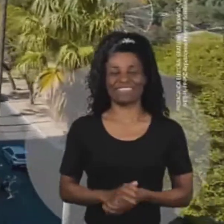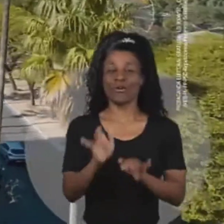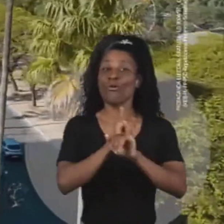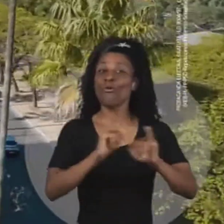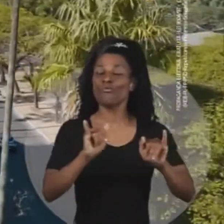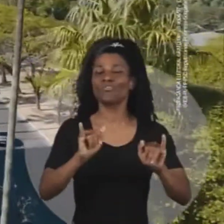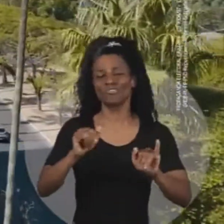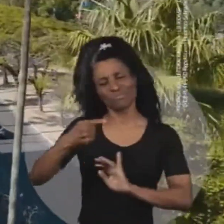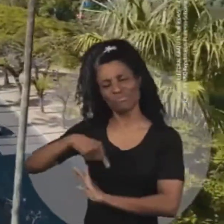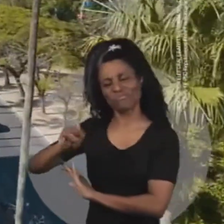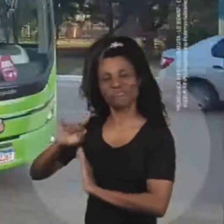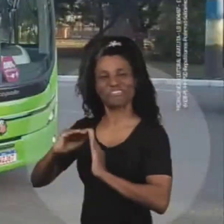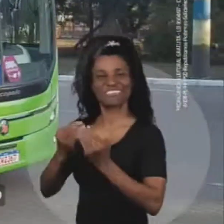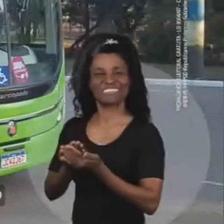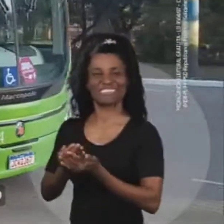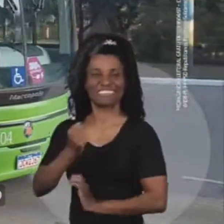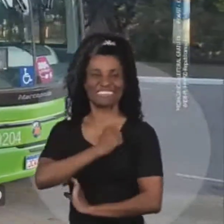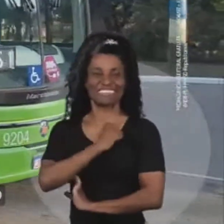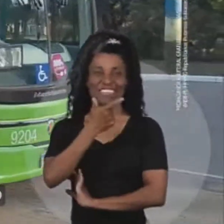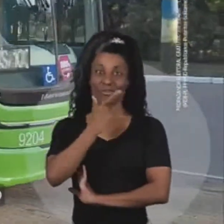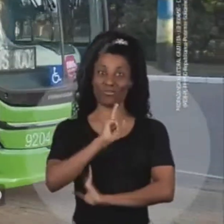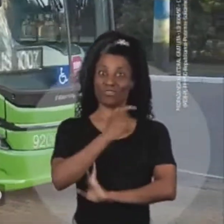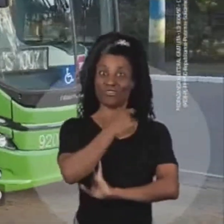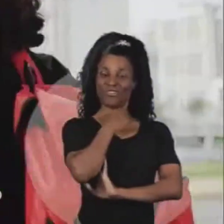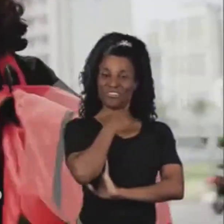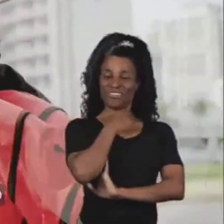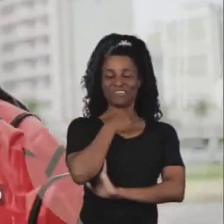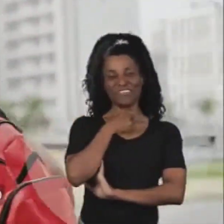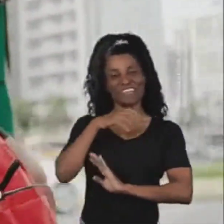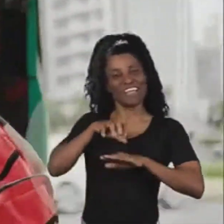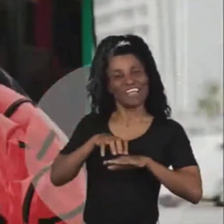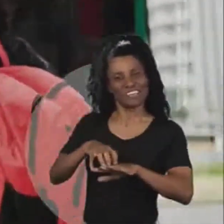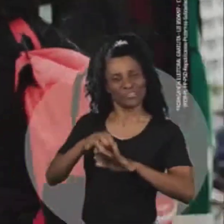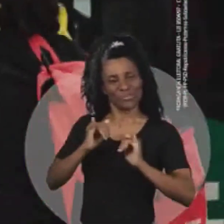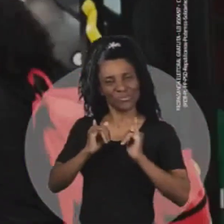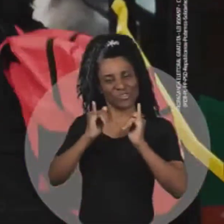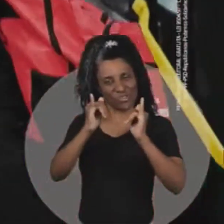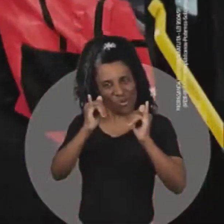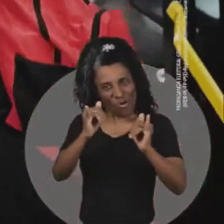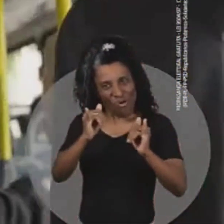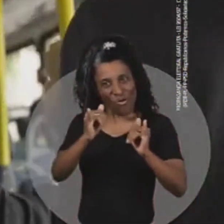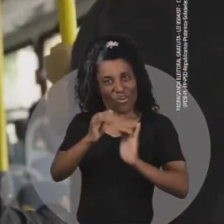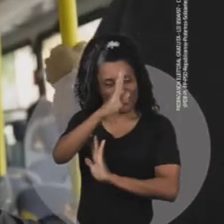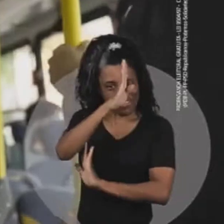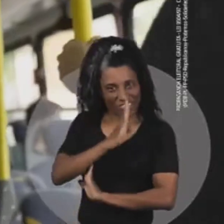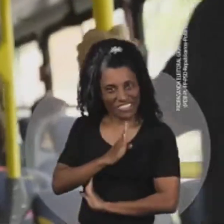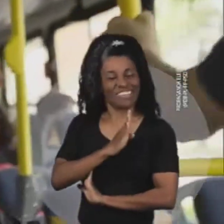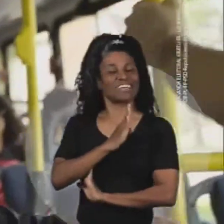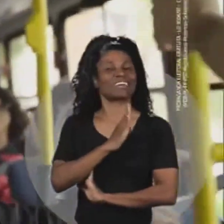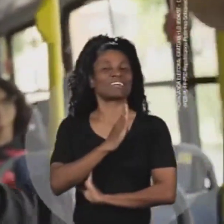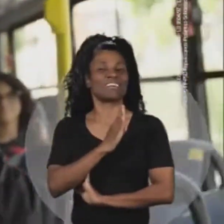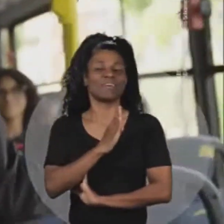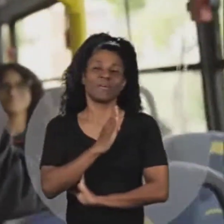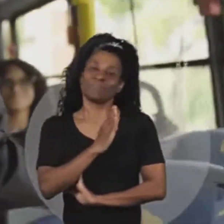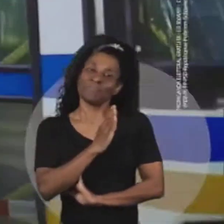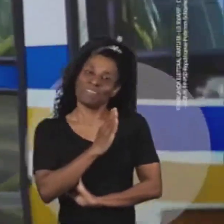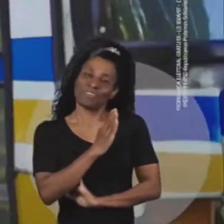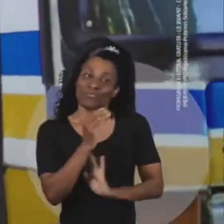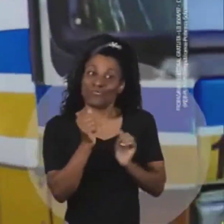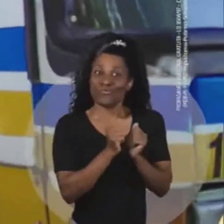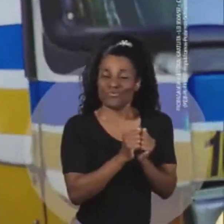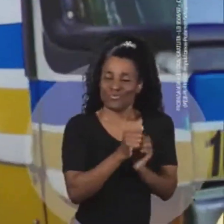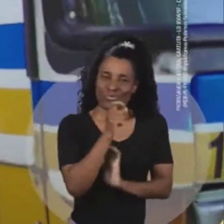Com o programa Voa Escola, Melo garantiu transporte gratuito para alunos de baixa renda da educação infantil e